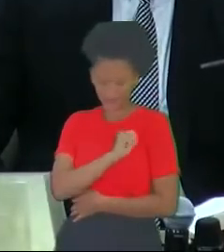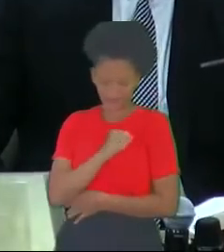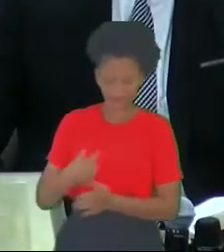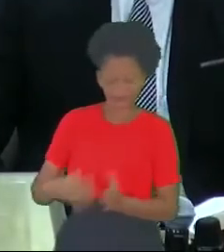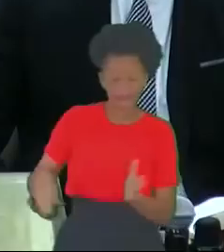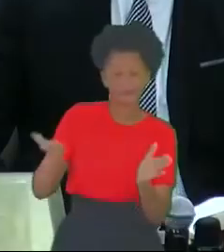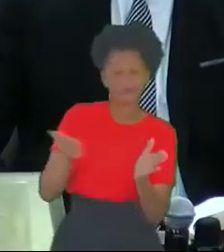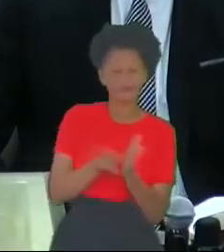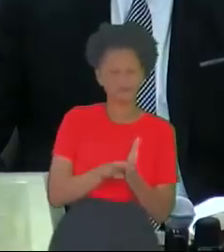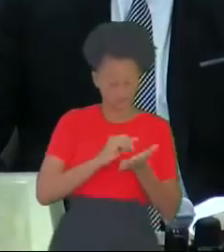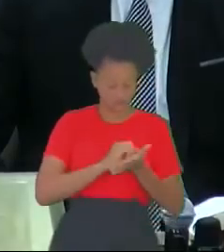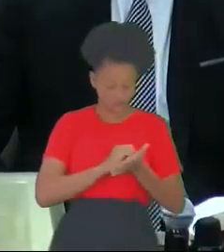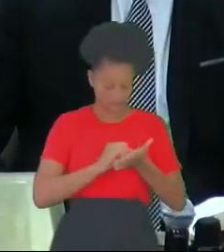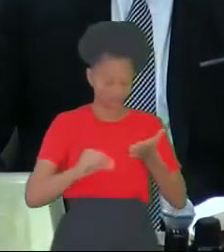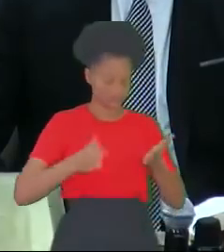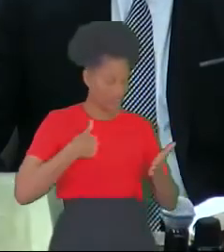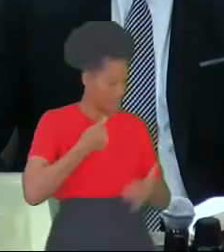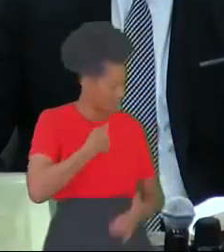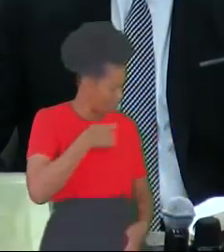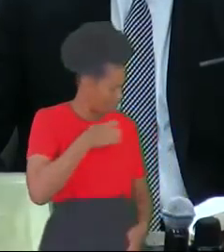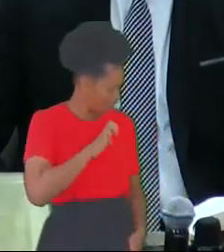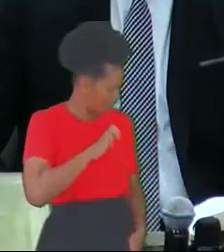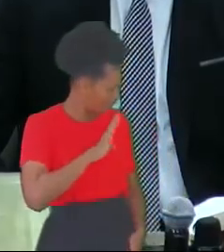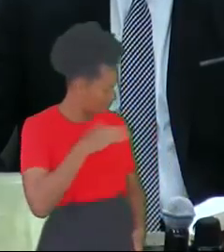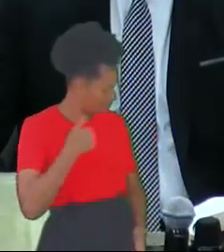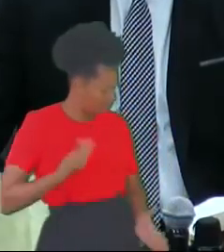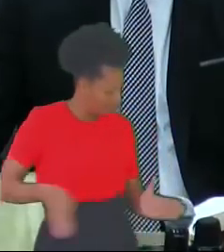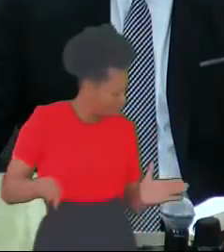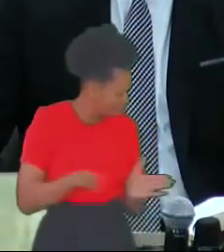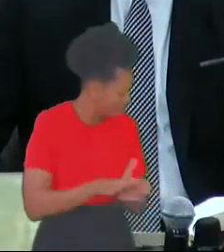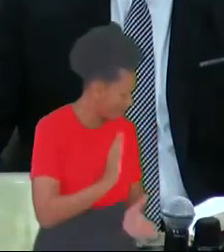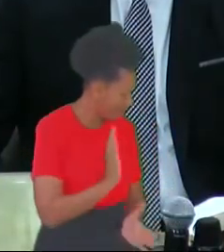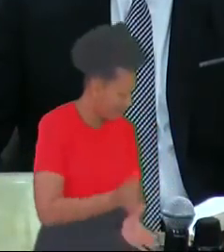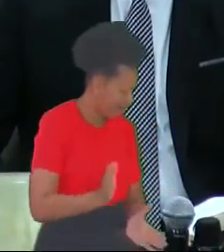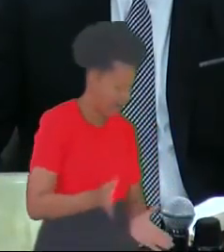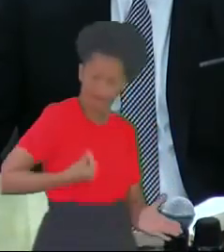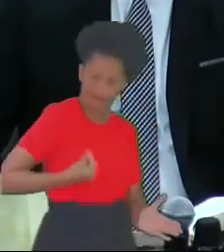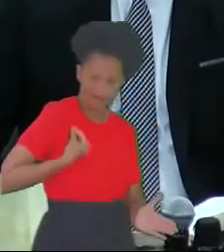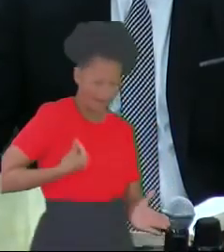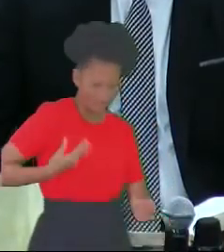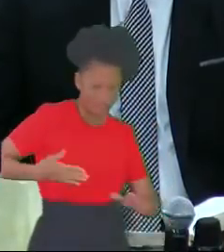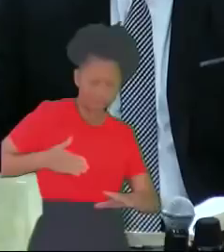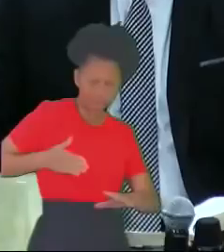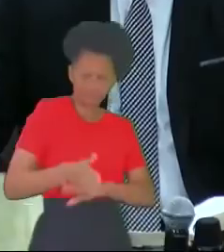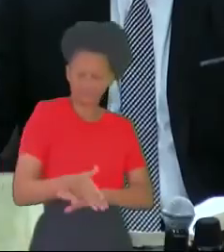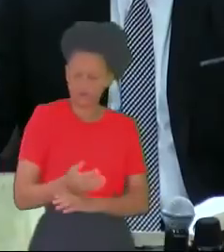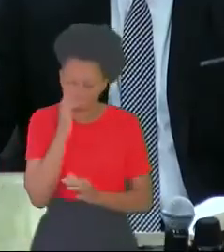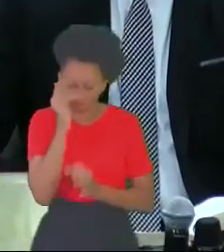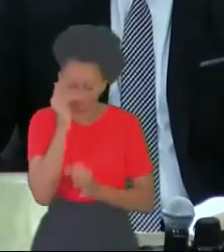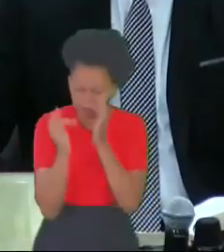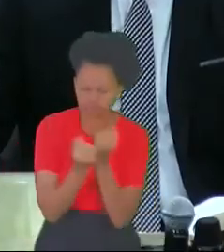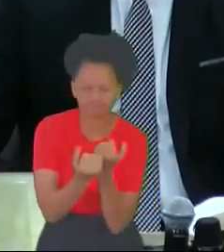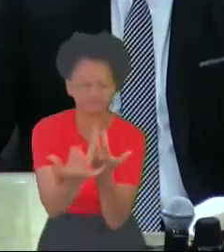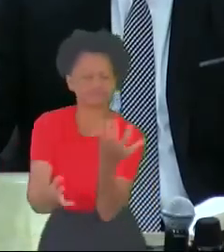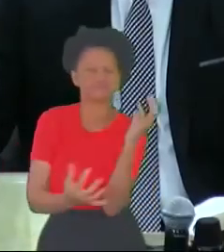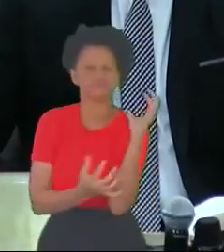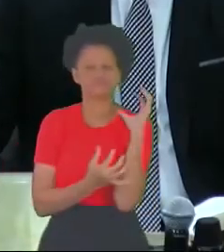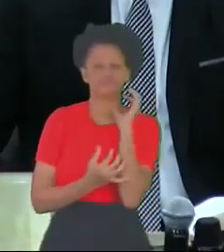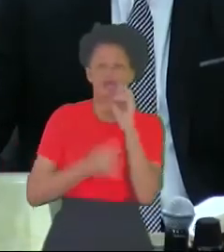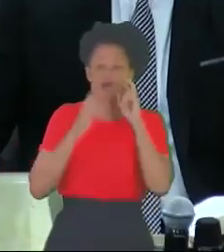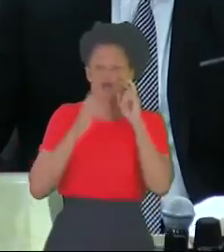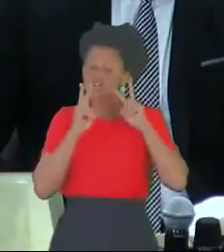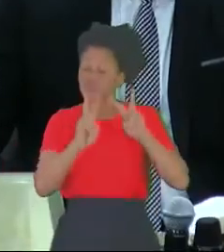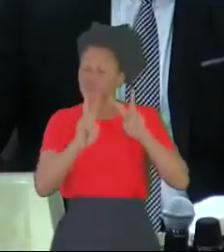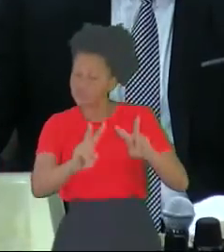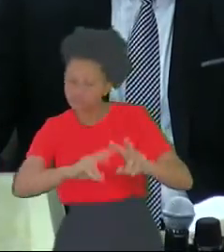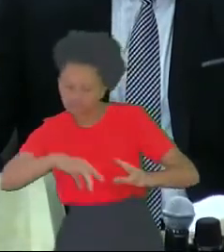1, ele diz: eu já cheguei, eu já cheguei, eu já entrei no meu jardim. Nós queremos ver realidades